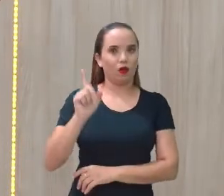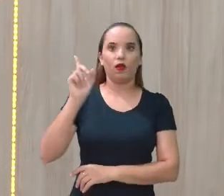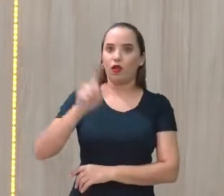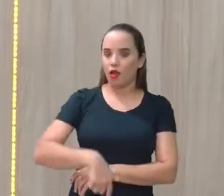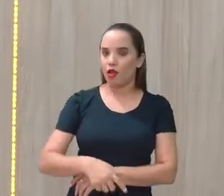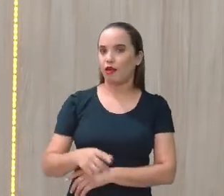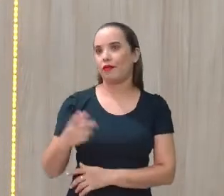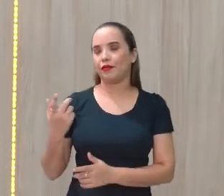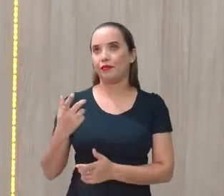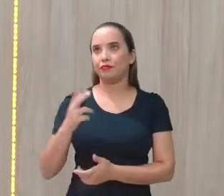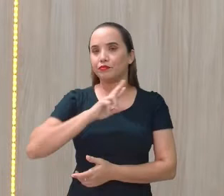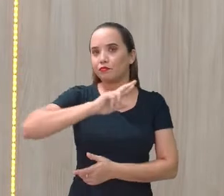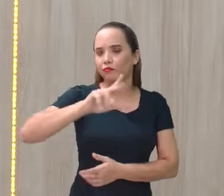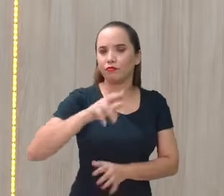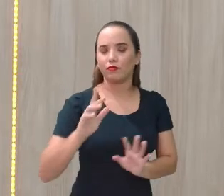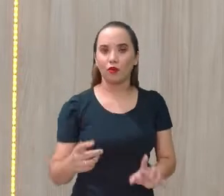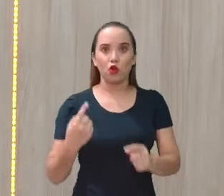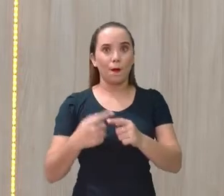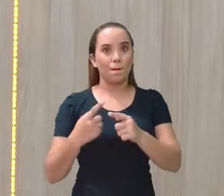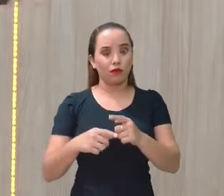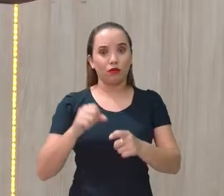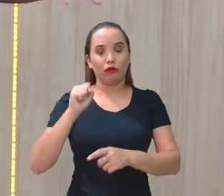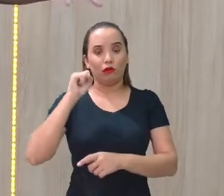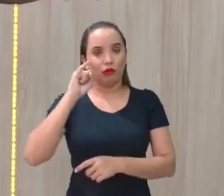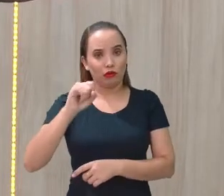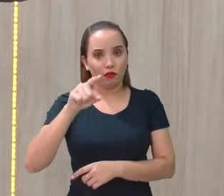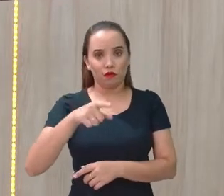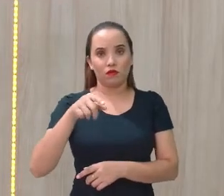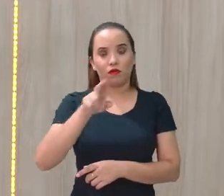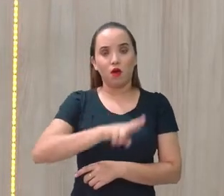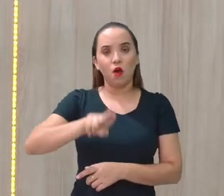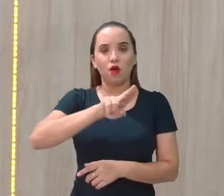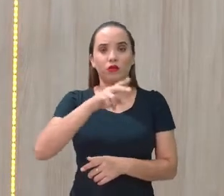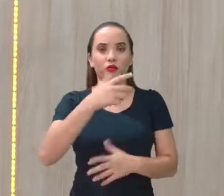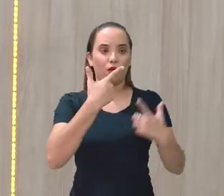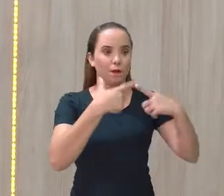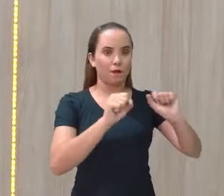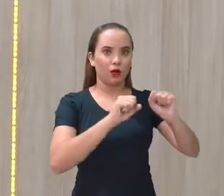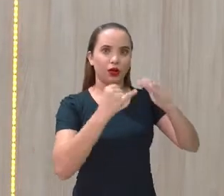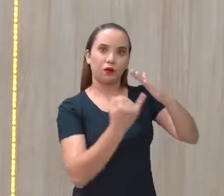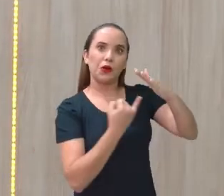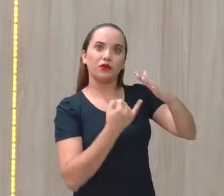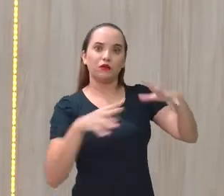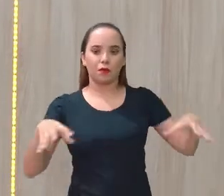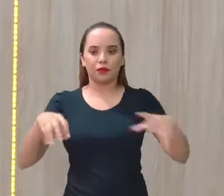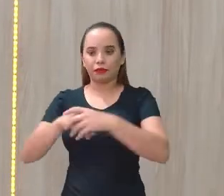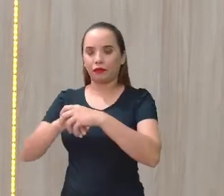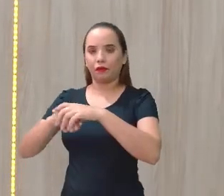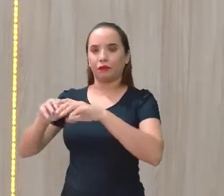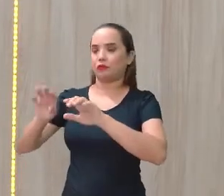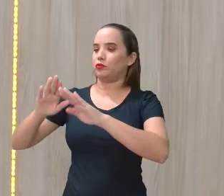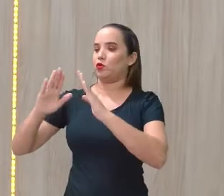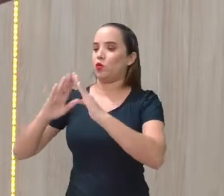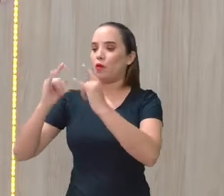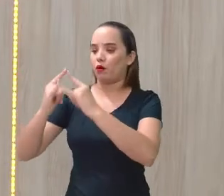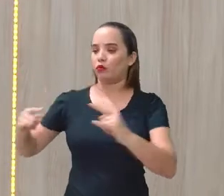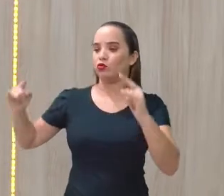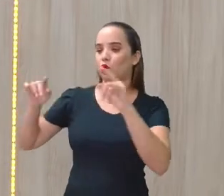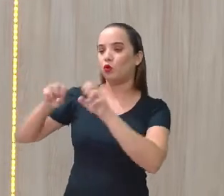linguagem informal para o ambiente formal, como uma instituição de ensino, certo? Se você vai